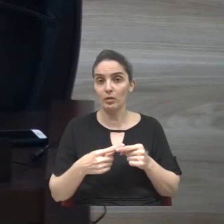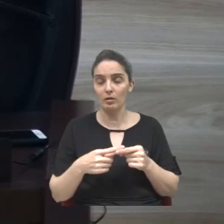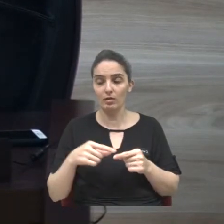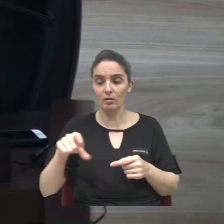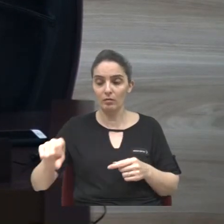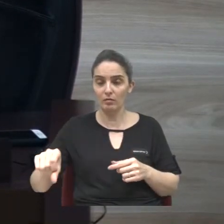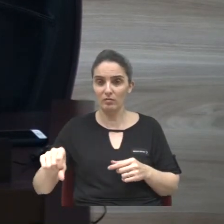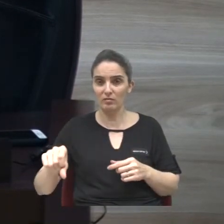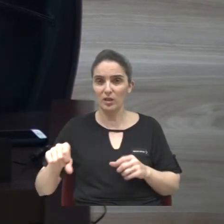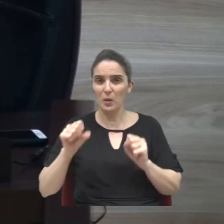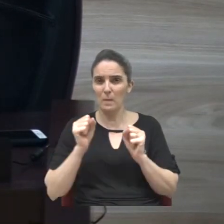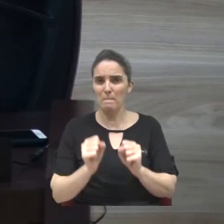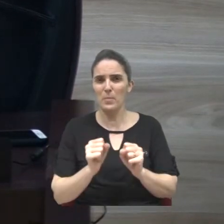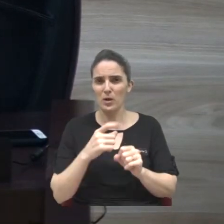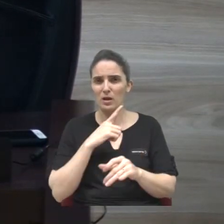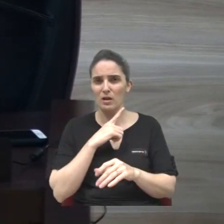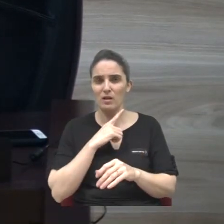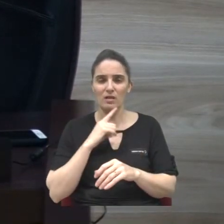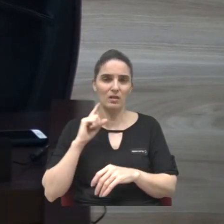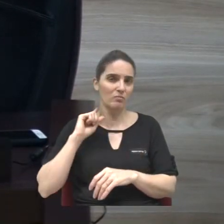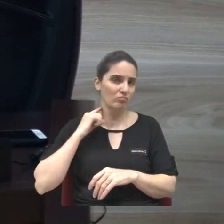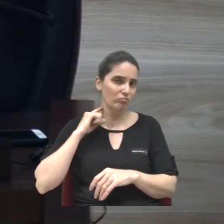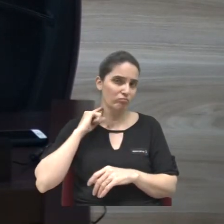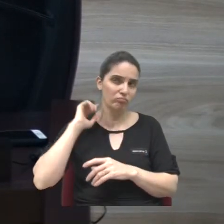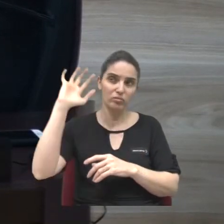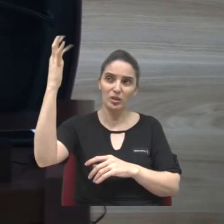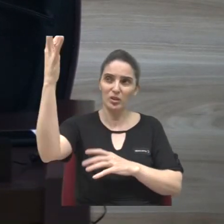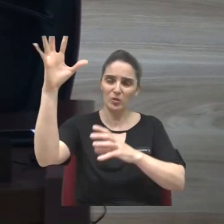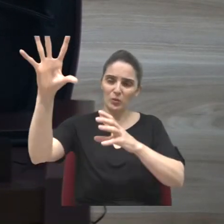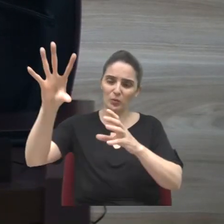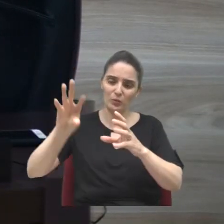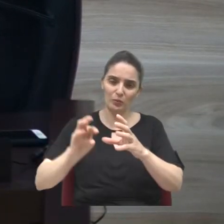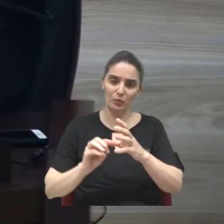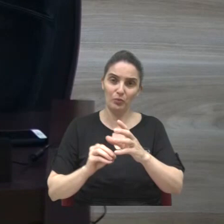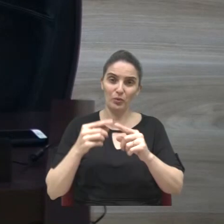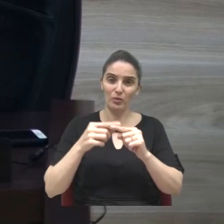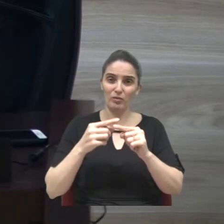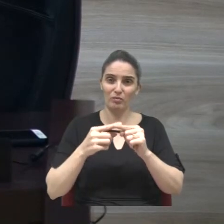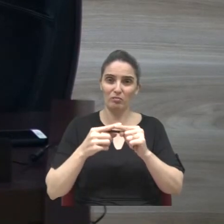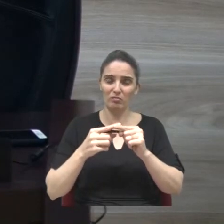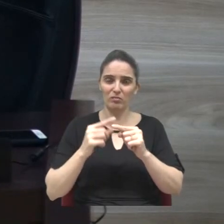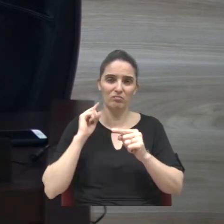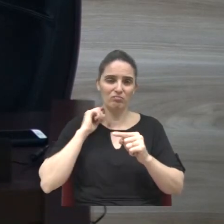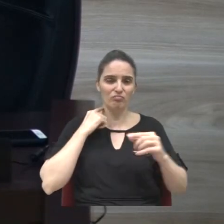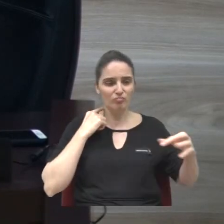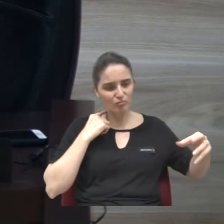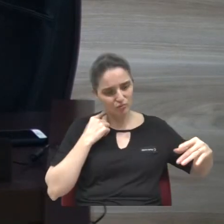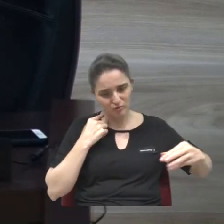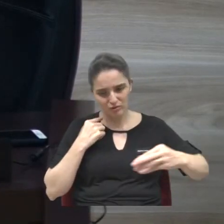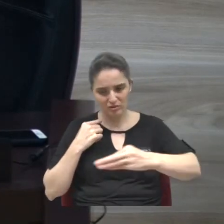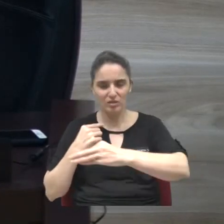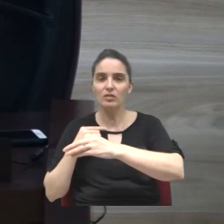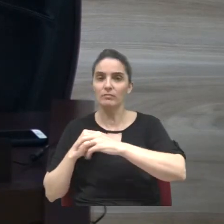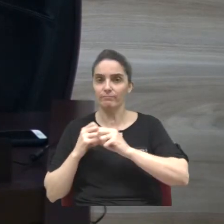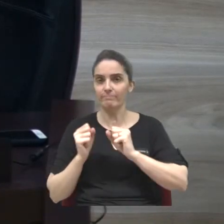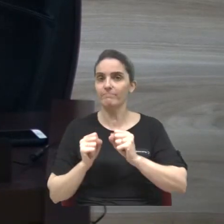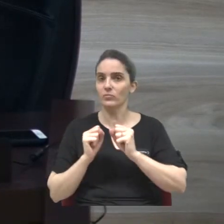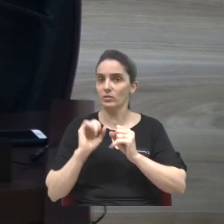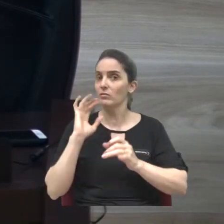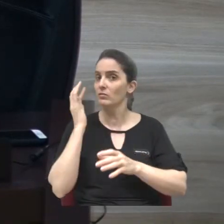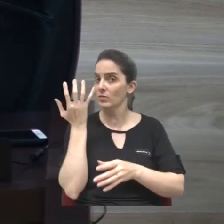contaminados pelo meio externo devido à entrada de impurezas por meio de abertura existente no corpo do